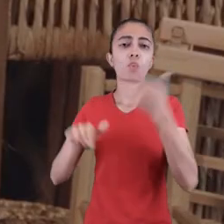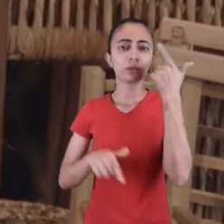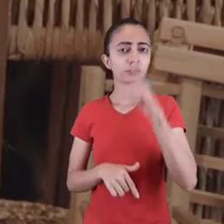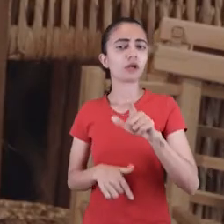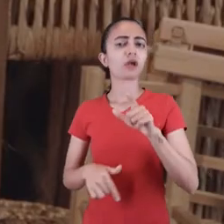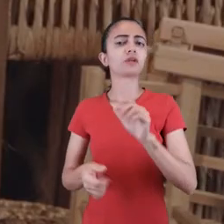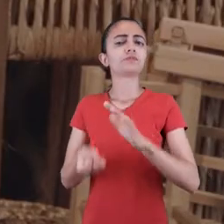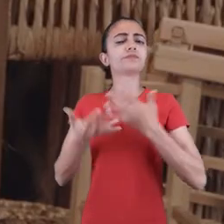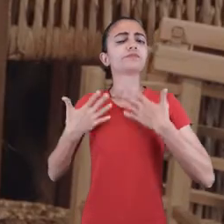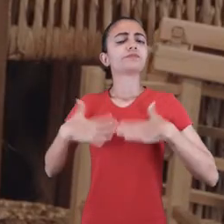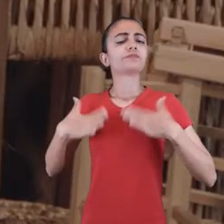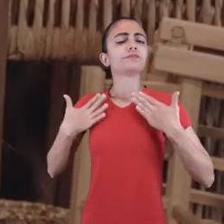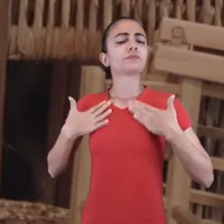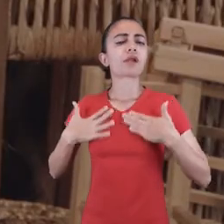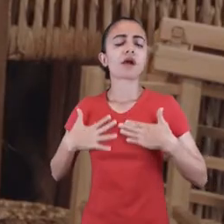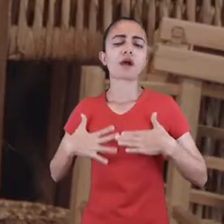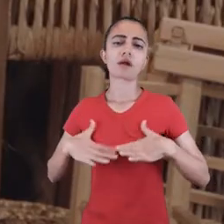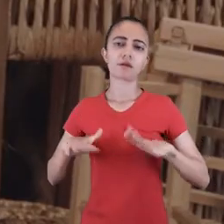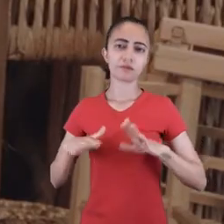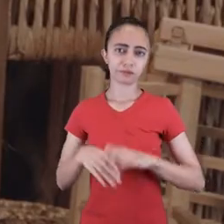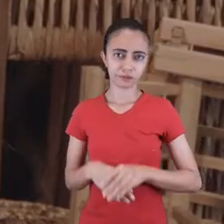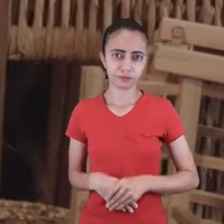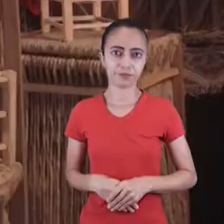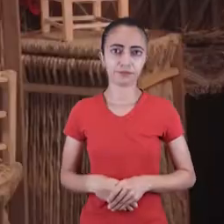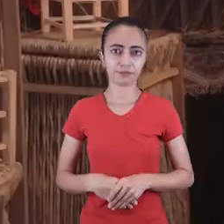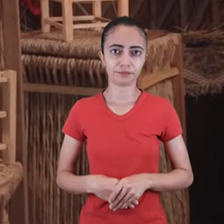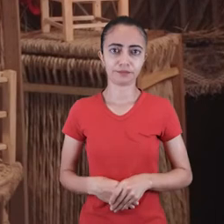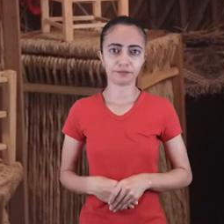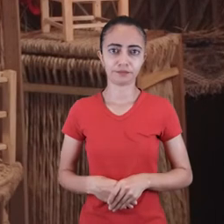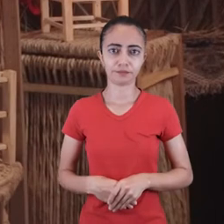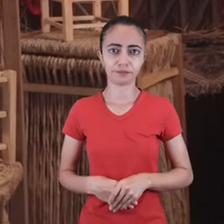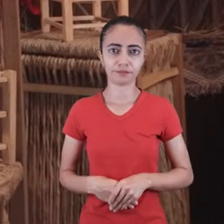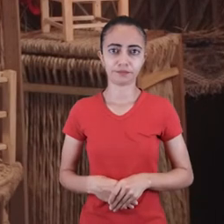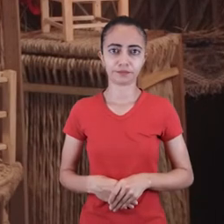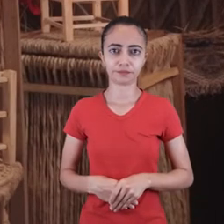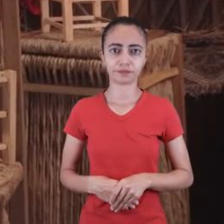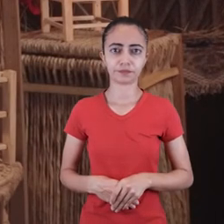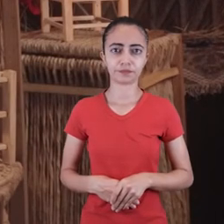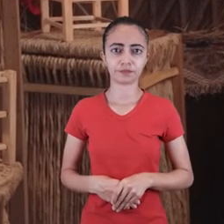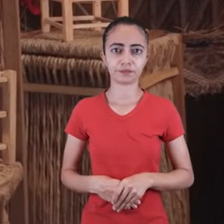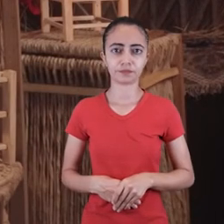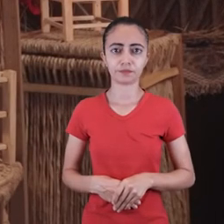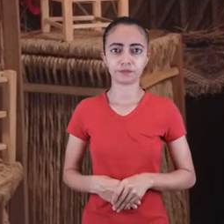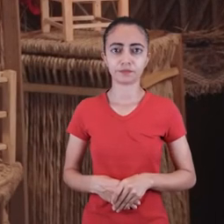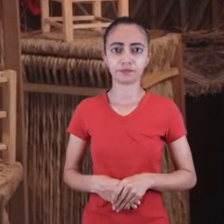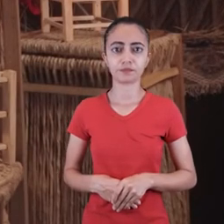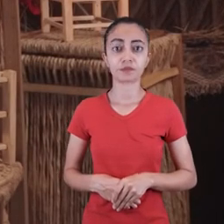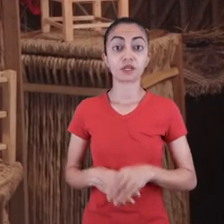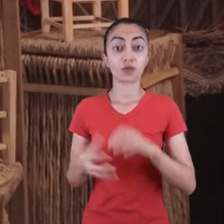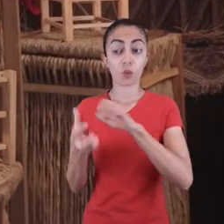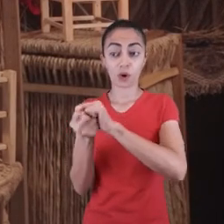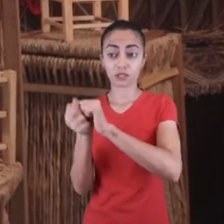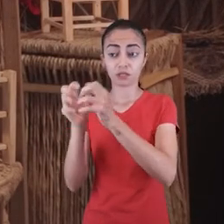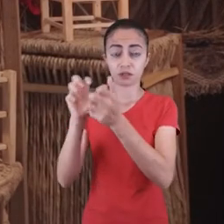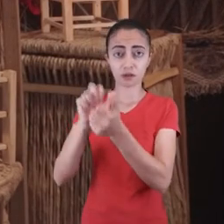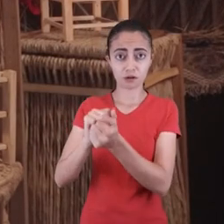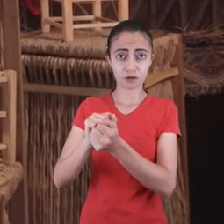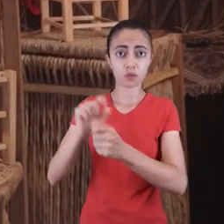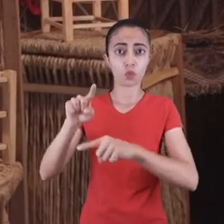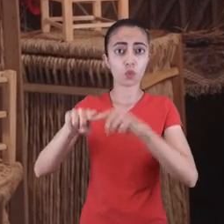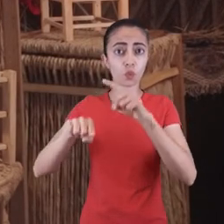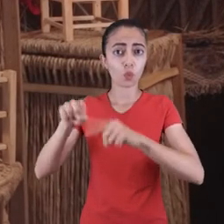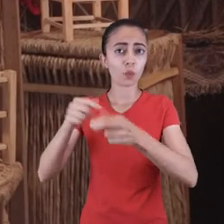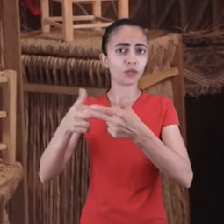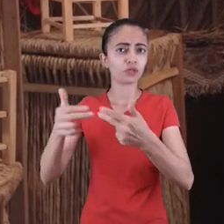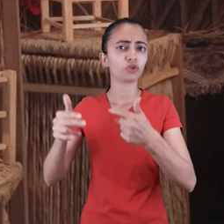calmo. Fica calmo, tranquilo. E ele foi um material